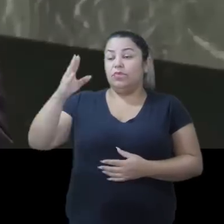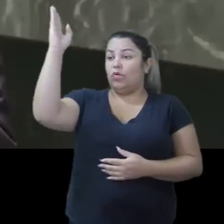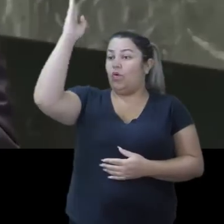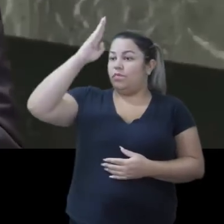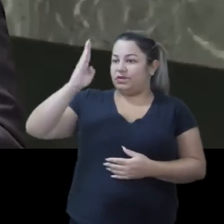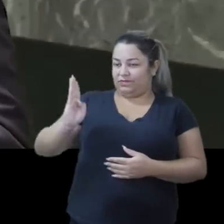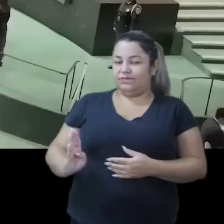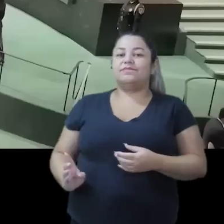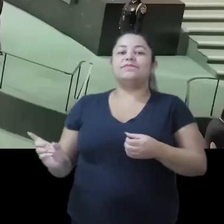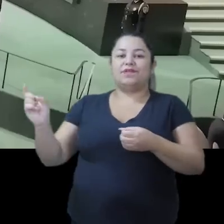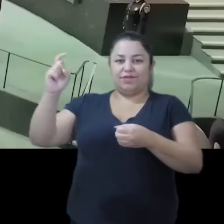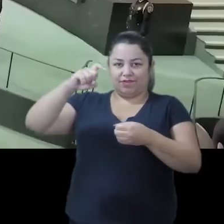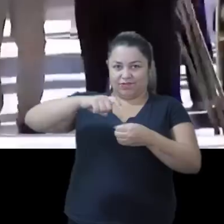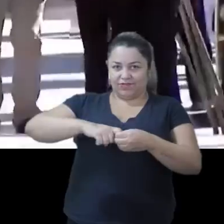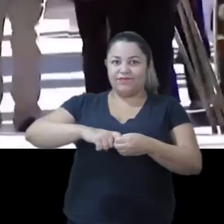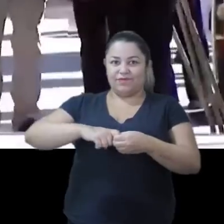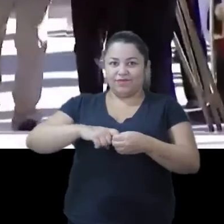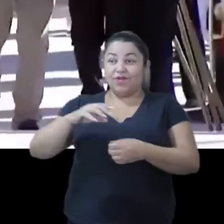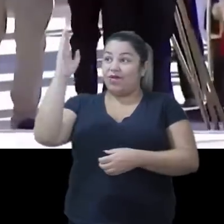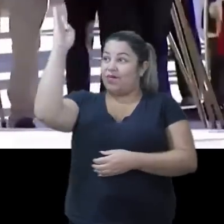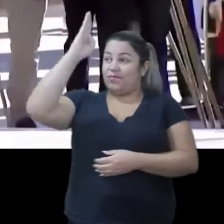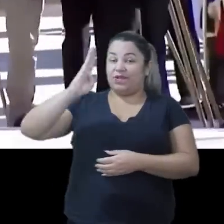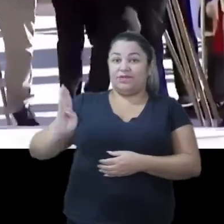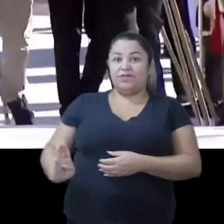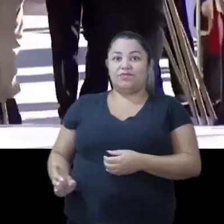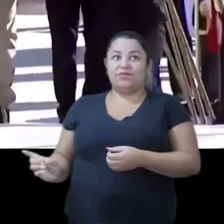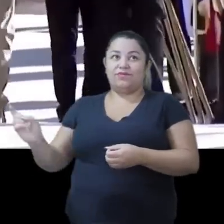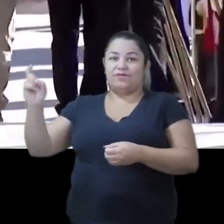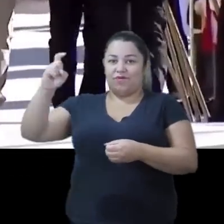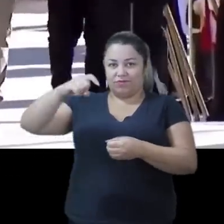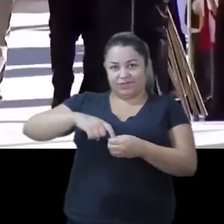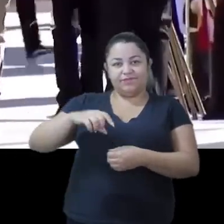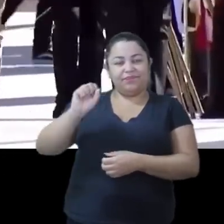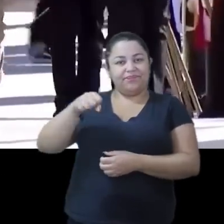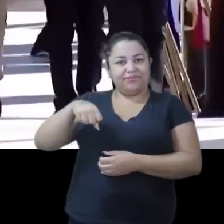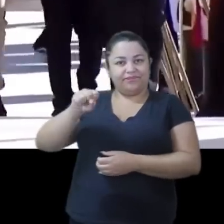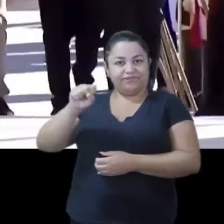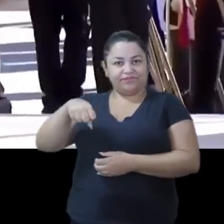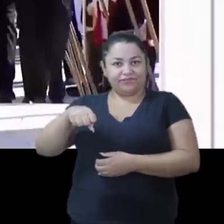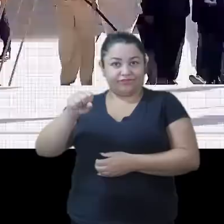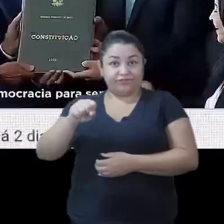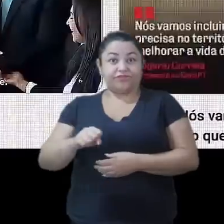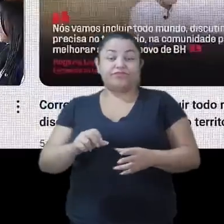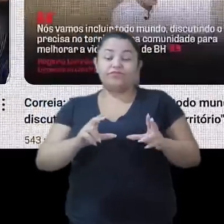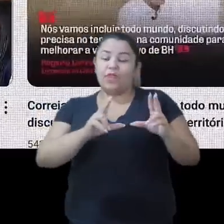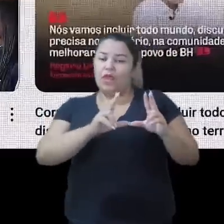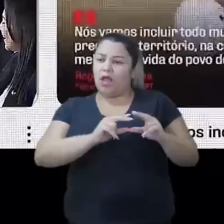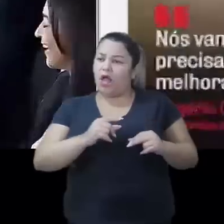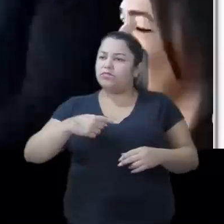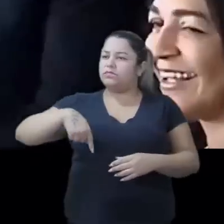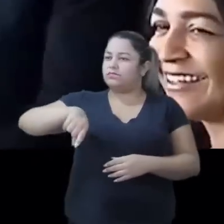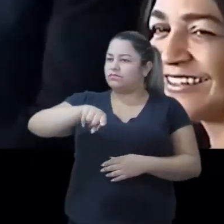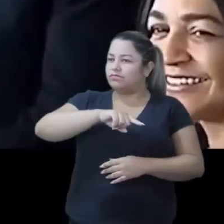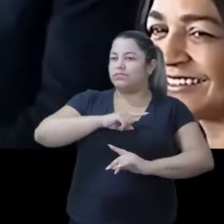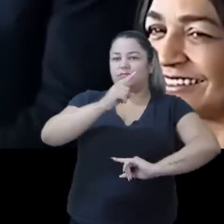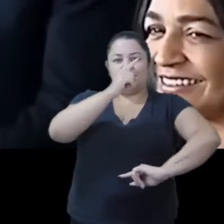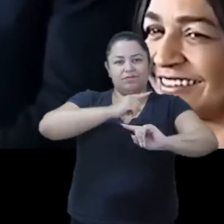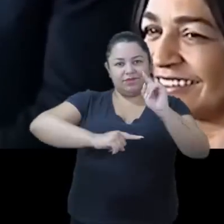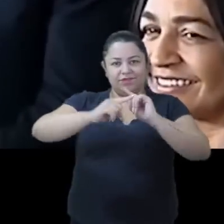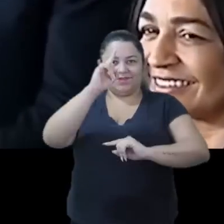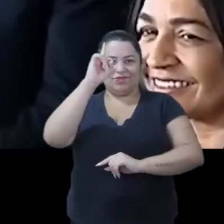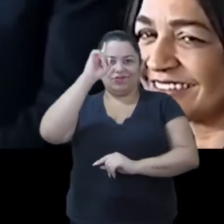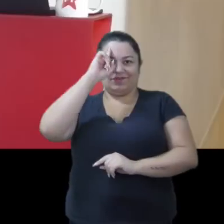Brasil está de volta. O Brasil está de volta e por aqui a nossa pauta é a